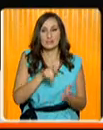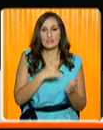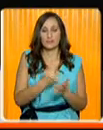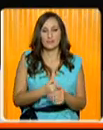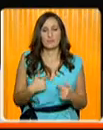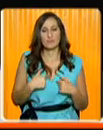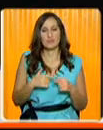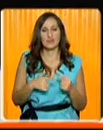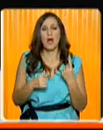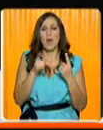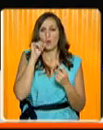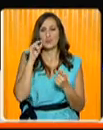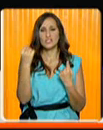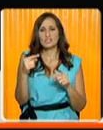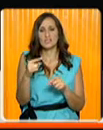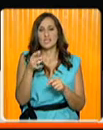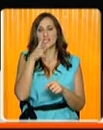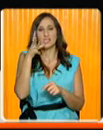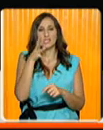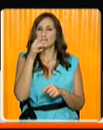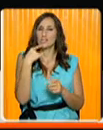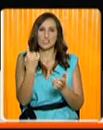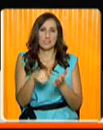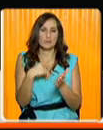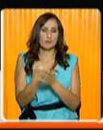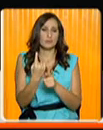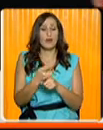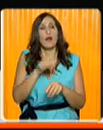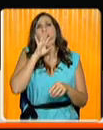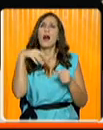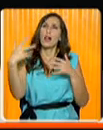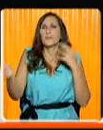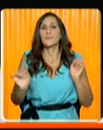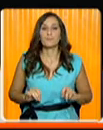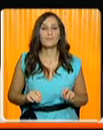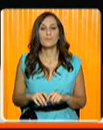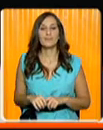O que eu consigo é que ainda há homens que têm este tipo de discurso. Que é do género. Ah, não sei o quê.